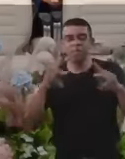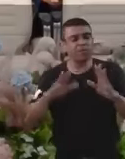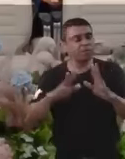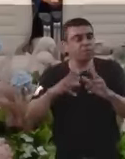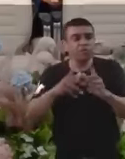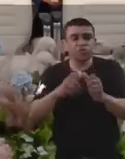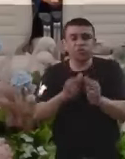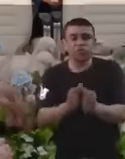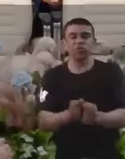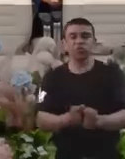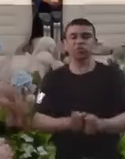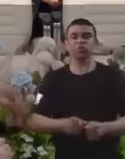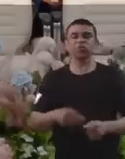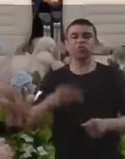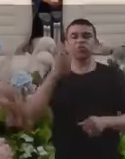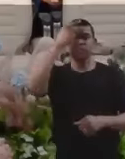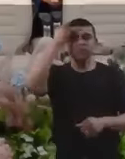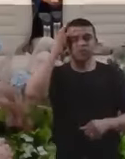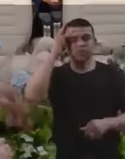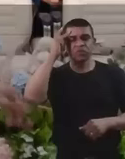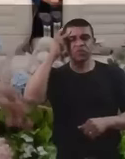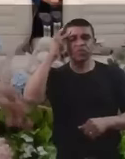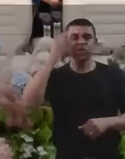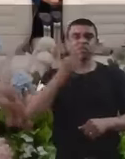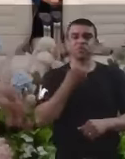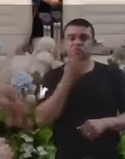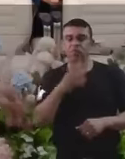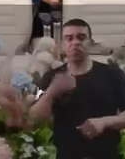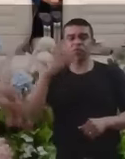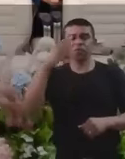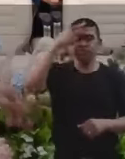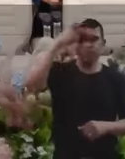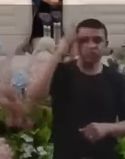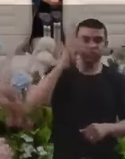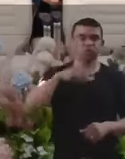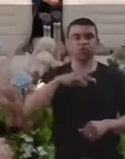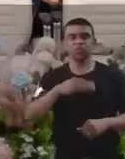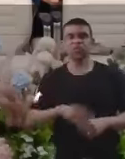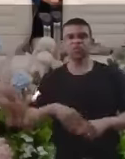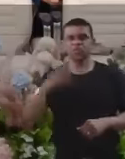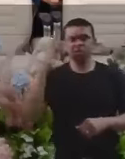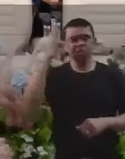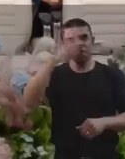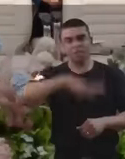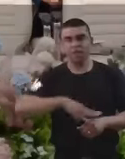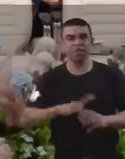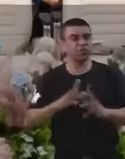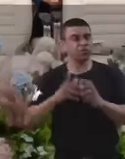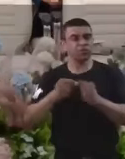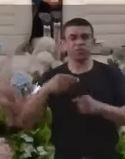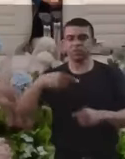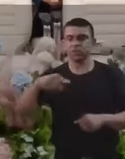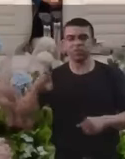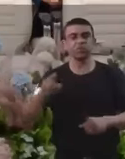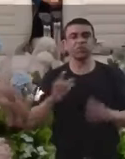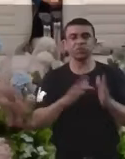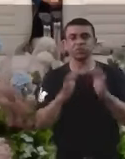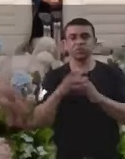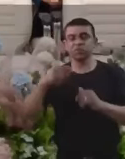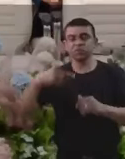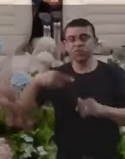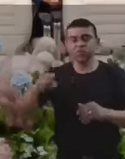estratégias bíblicas direcionadas pelo Espírito, submisso a uma liderança bíblica, para trazê-los ao